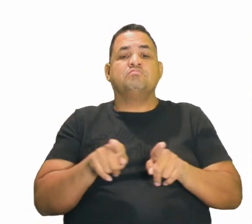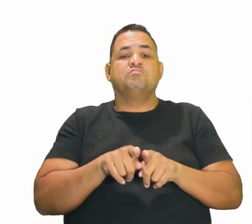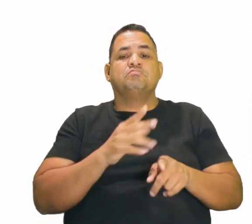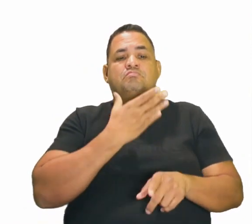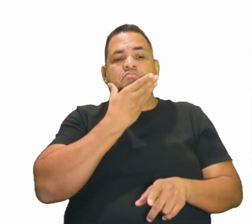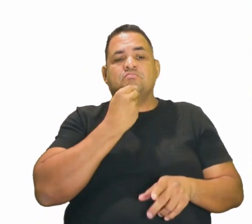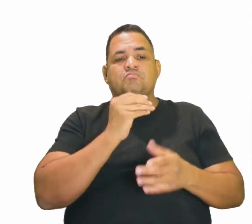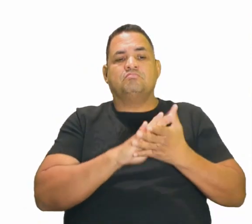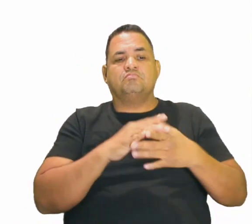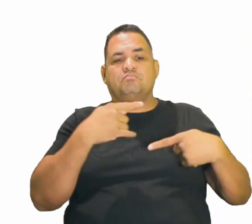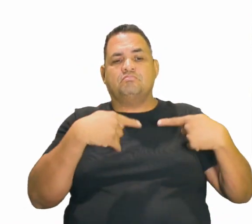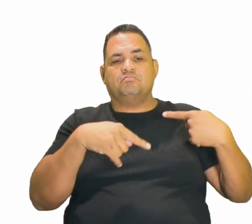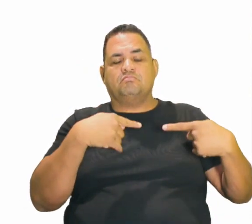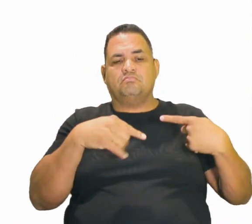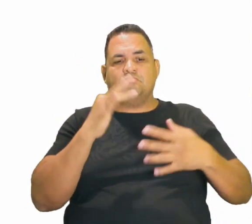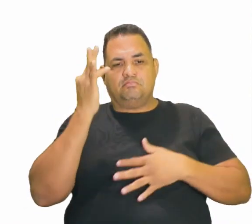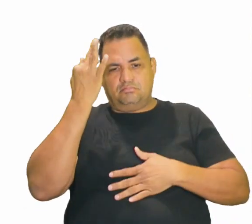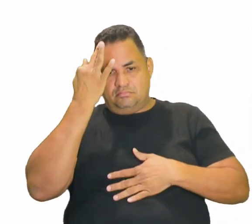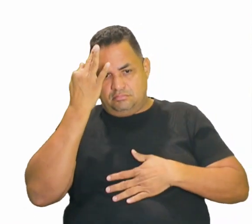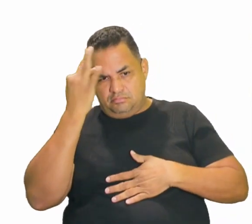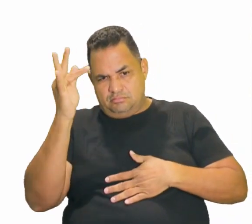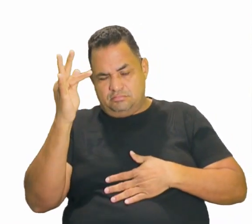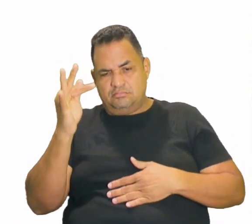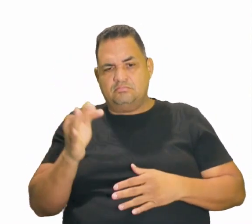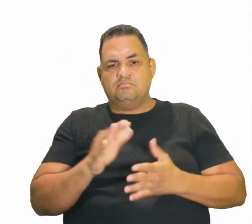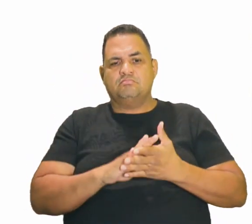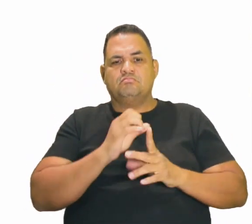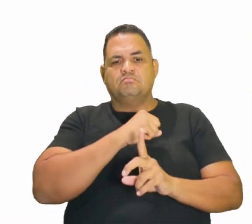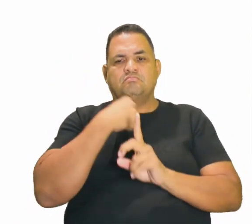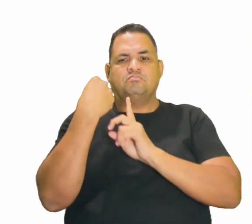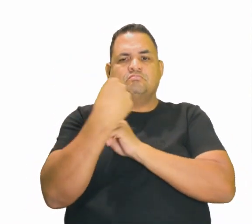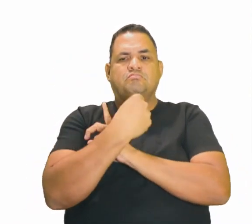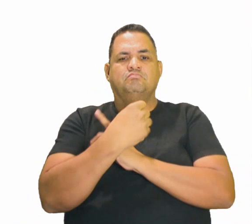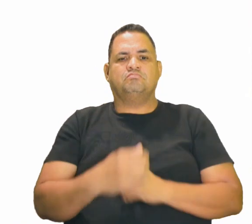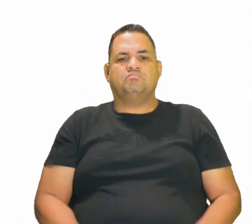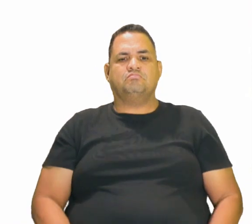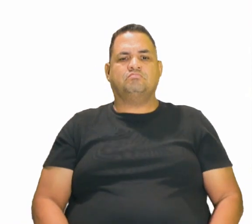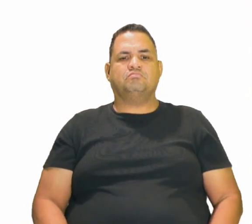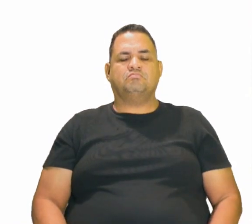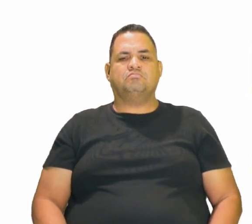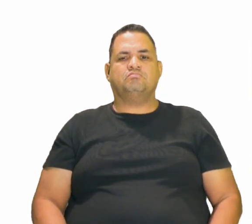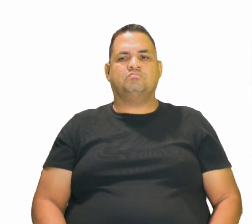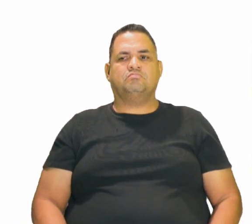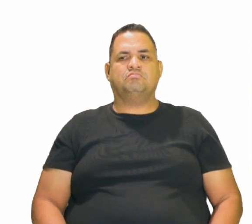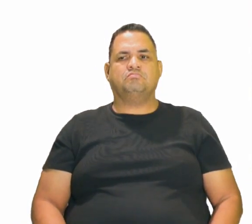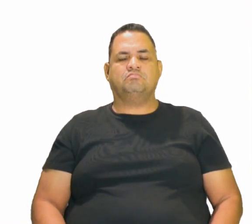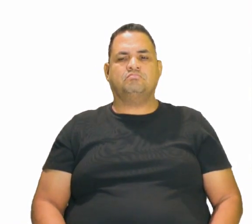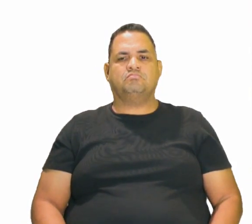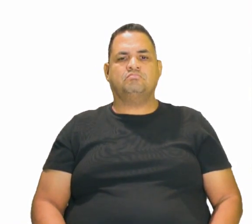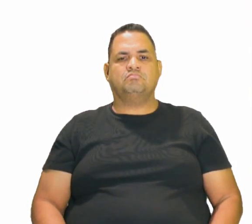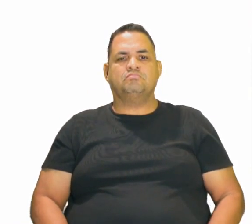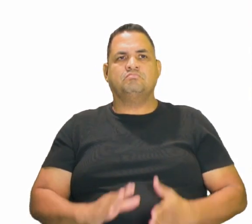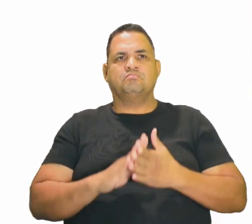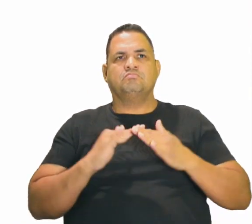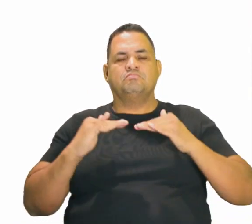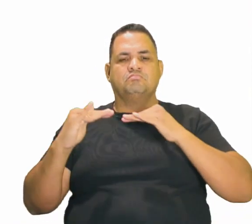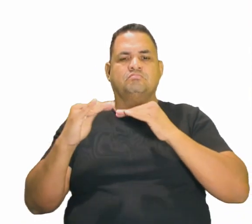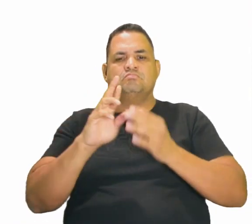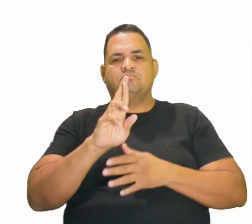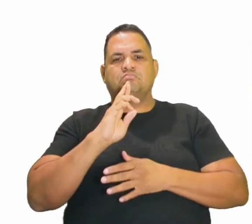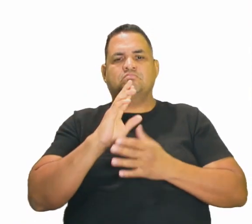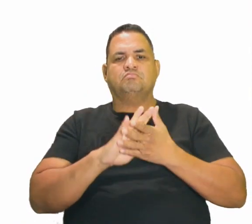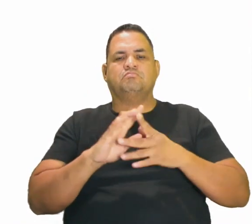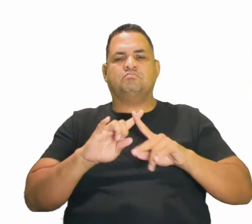Nas questões políticas filosóficas e sociais Então essa é um padrão de resposta